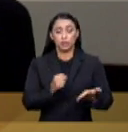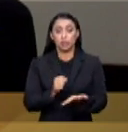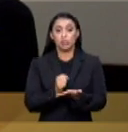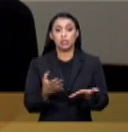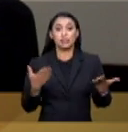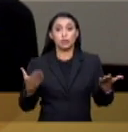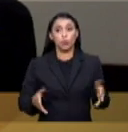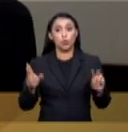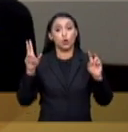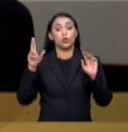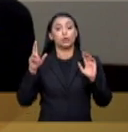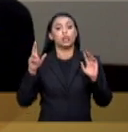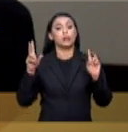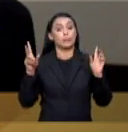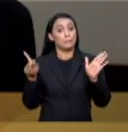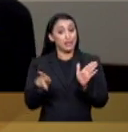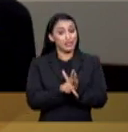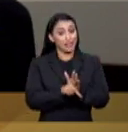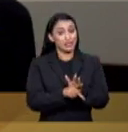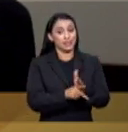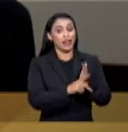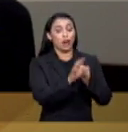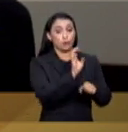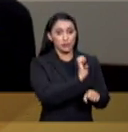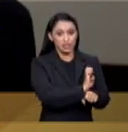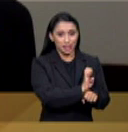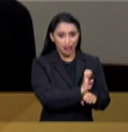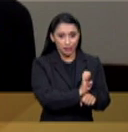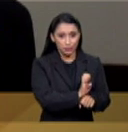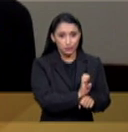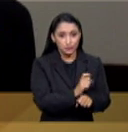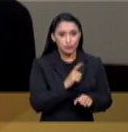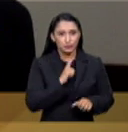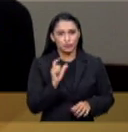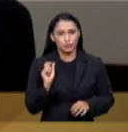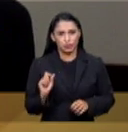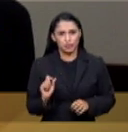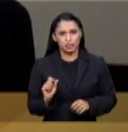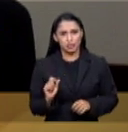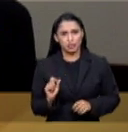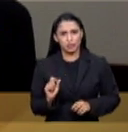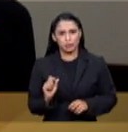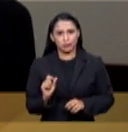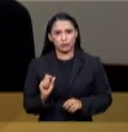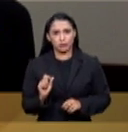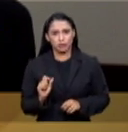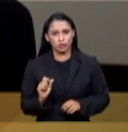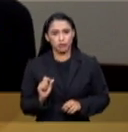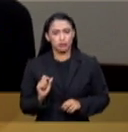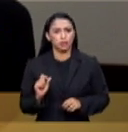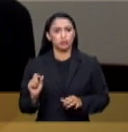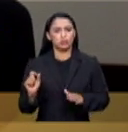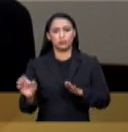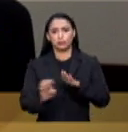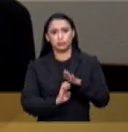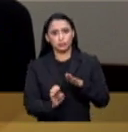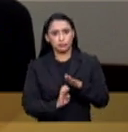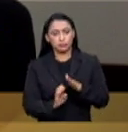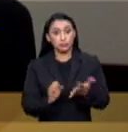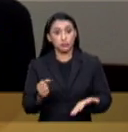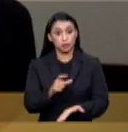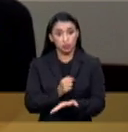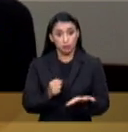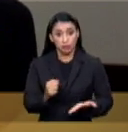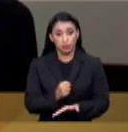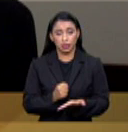que a titularidade é do Estado, ainda que a retenção ocorra por suas autarquias e fundações,